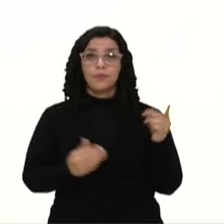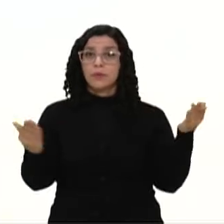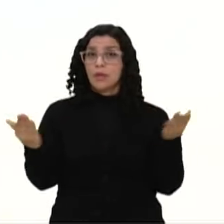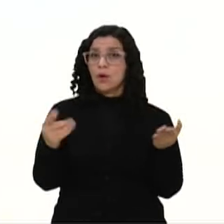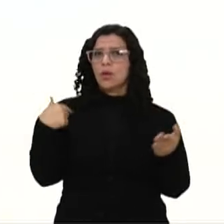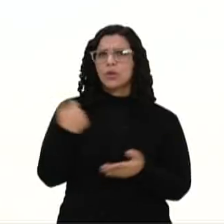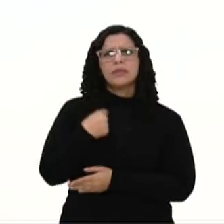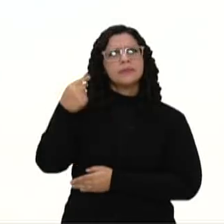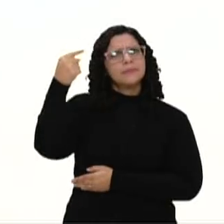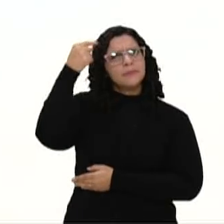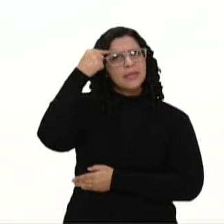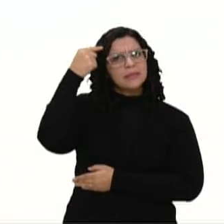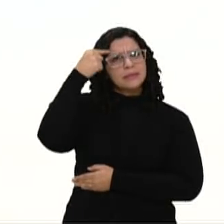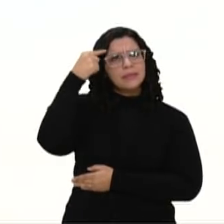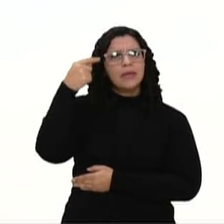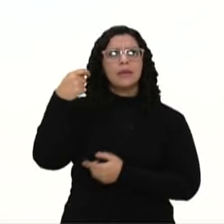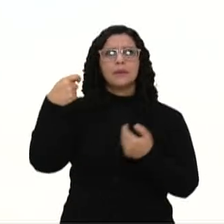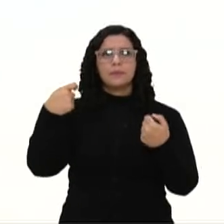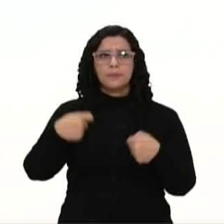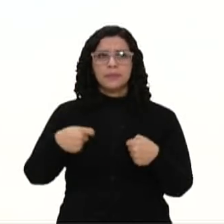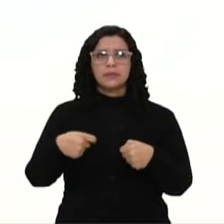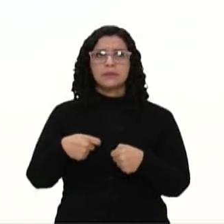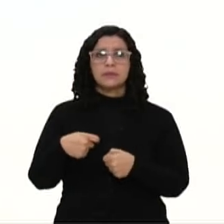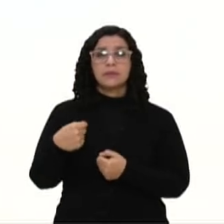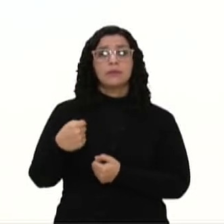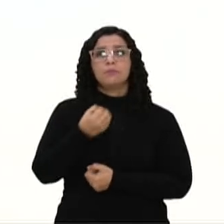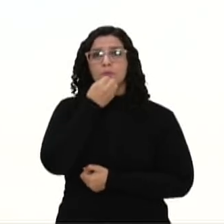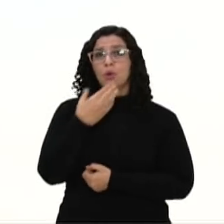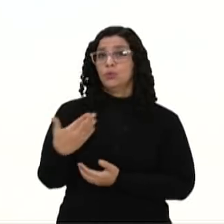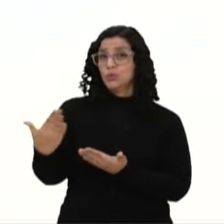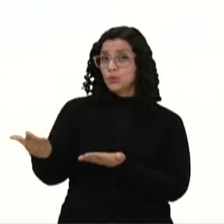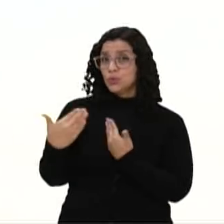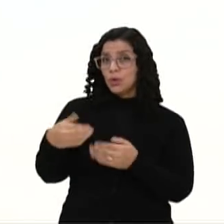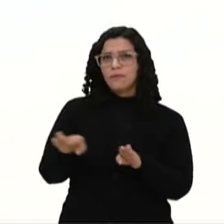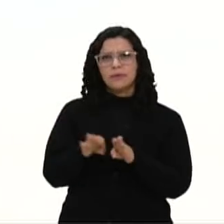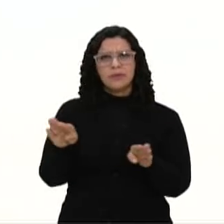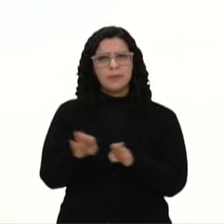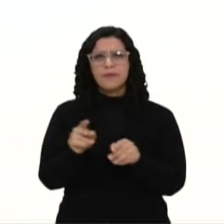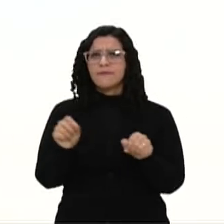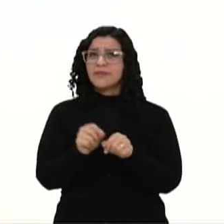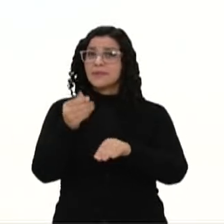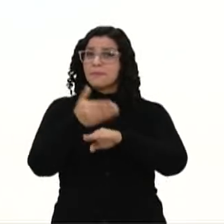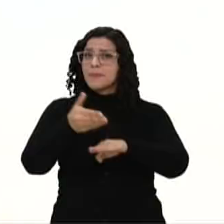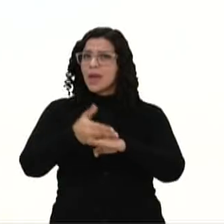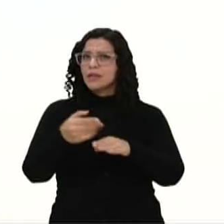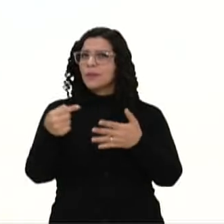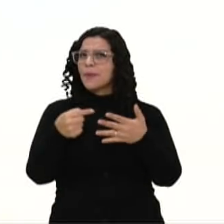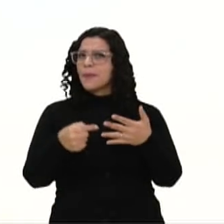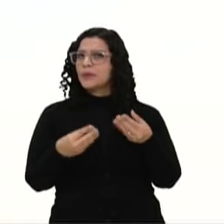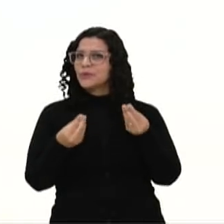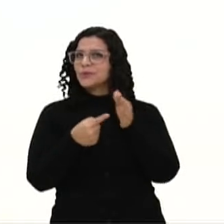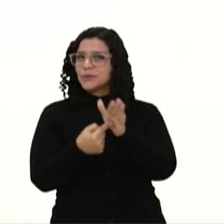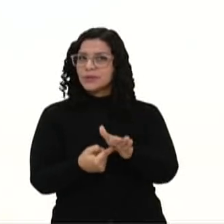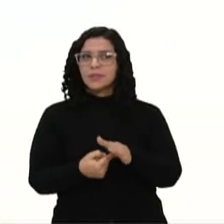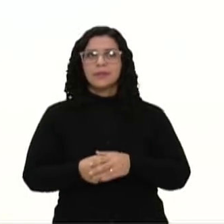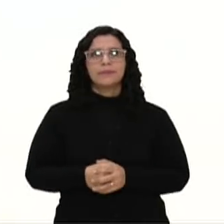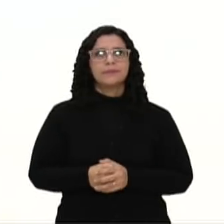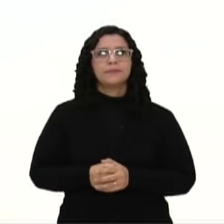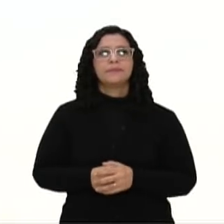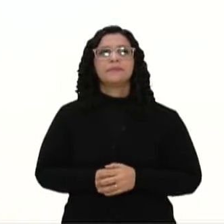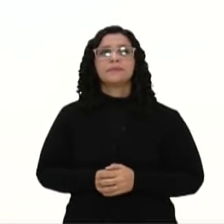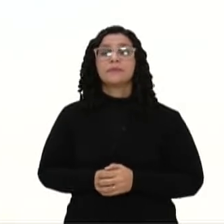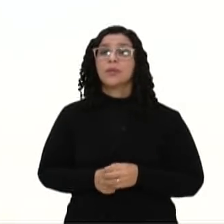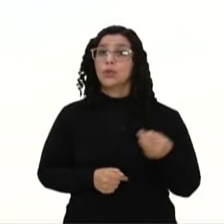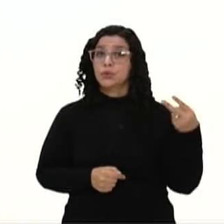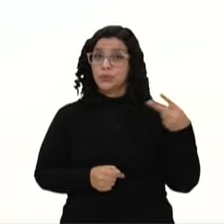hora de pensar, agora é hora de ser um bom jovem e de as colocar em prática. Beatriz Sofia